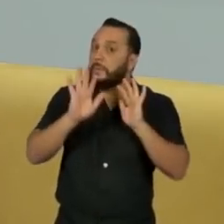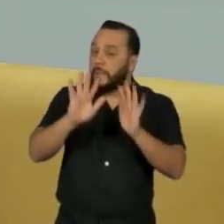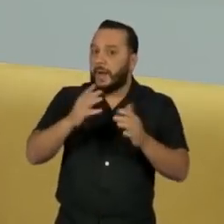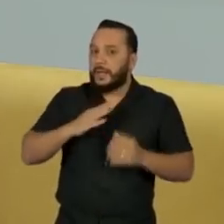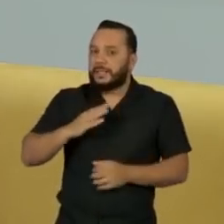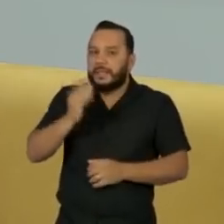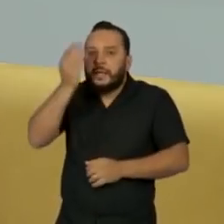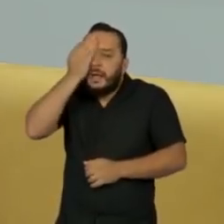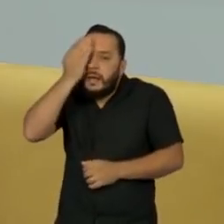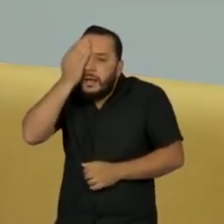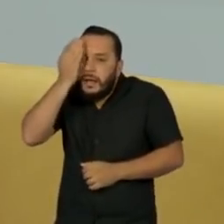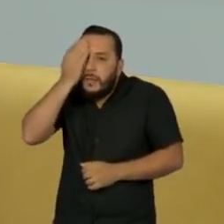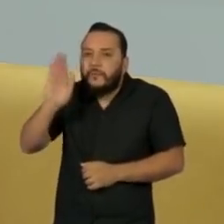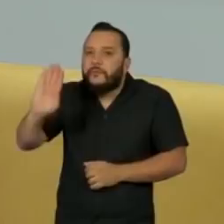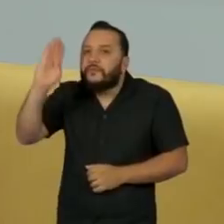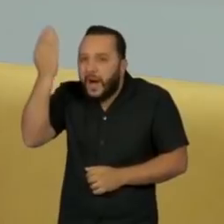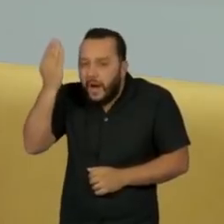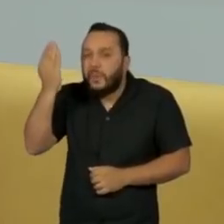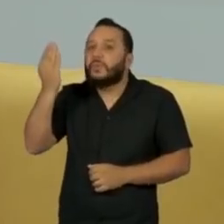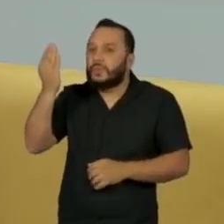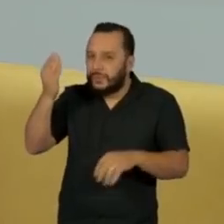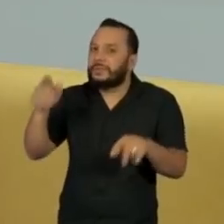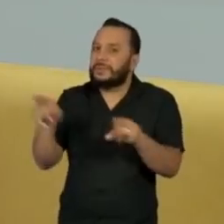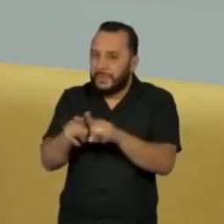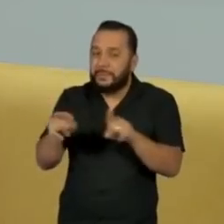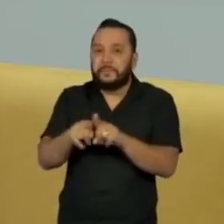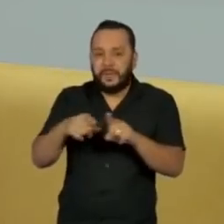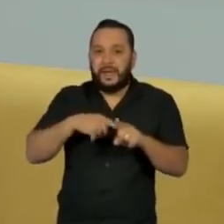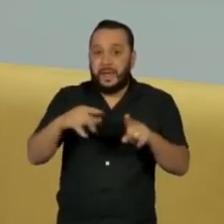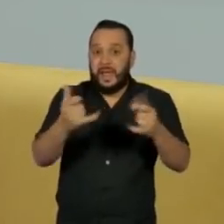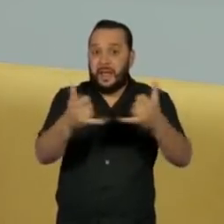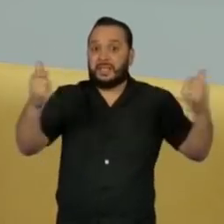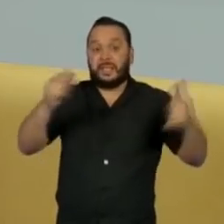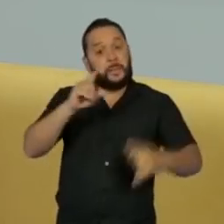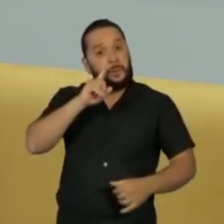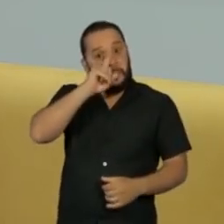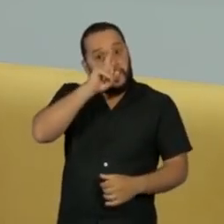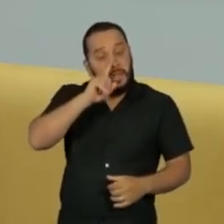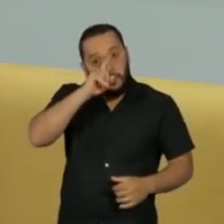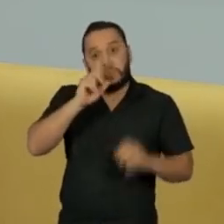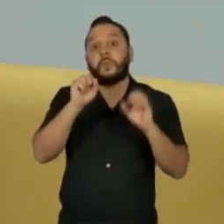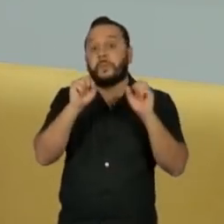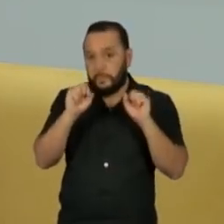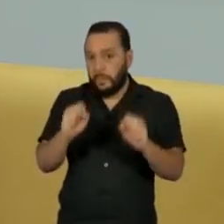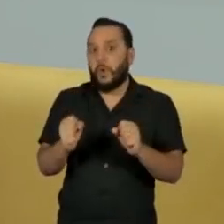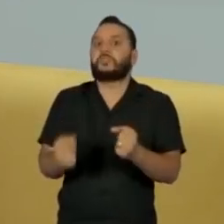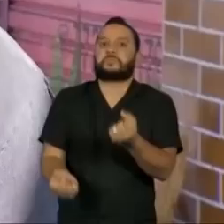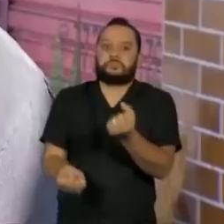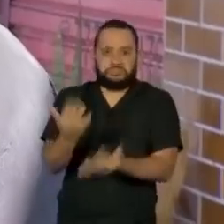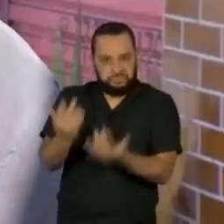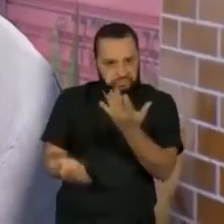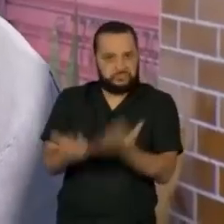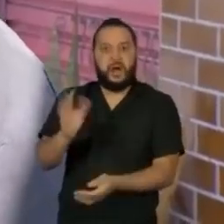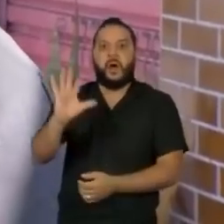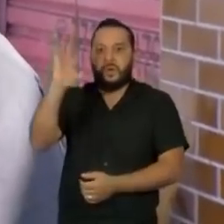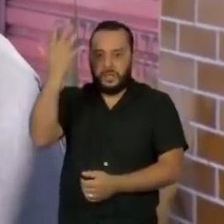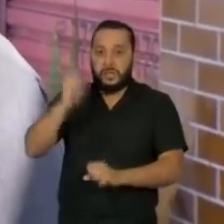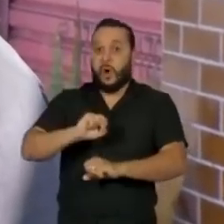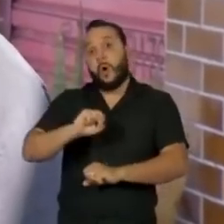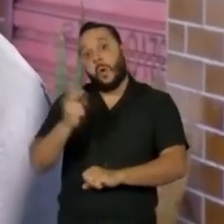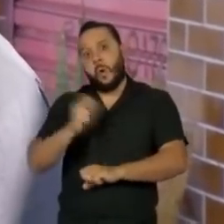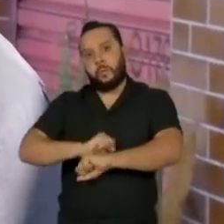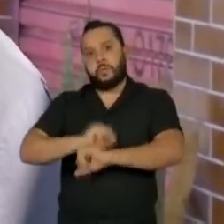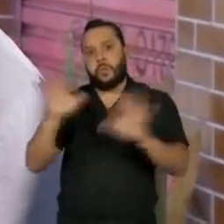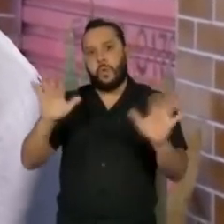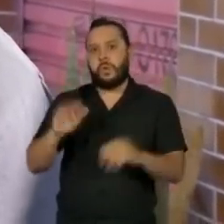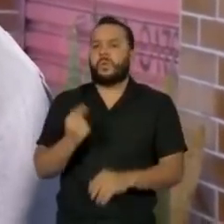produtos paralelos e também a falta de manutenção na rede elétrica podem causar acidentes. Em apenas um